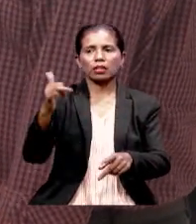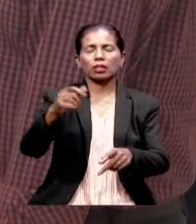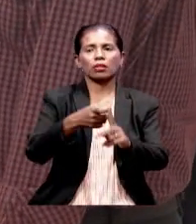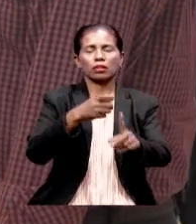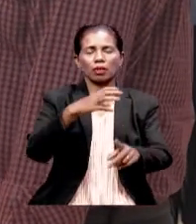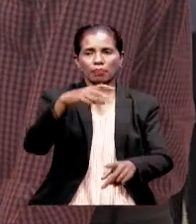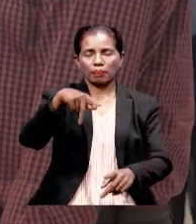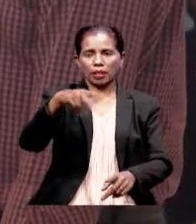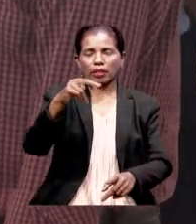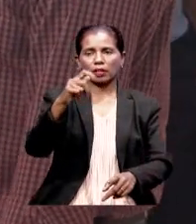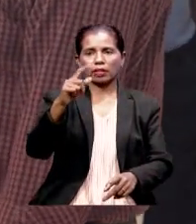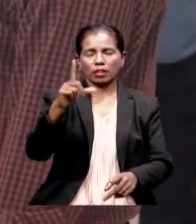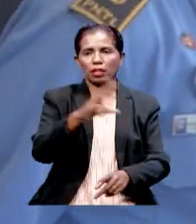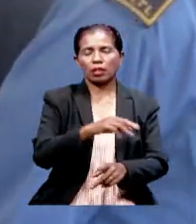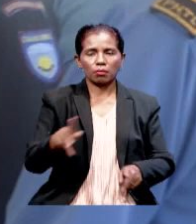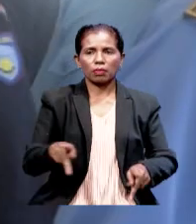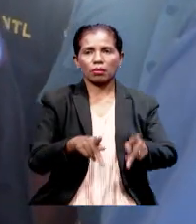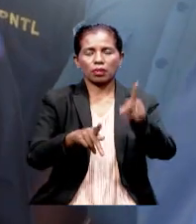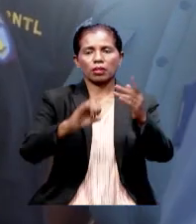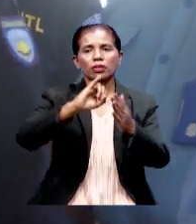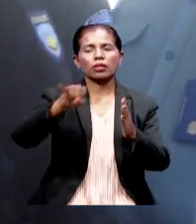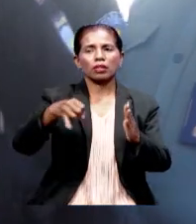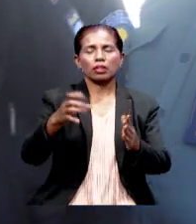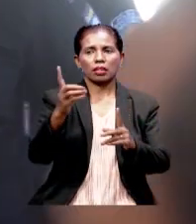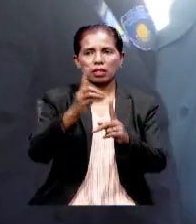Nasional Timor-Leste no publica iha Jornal da Republika iha